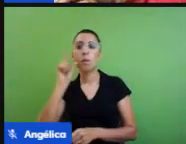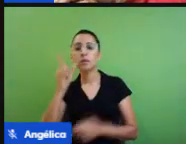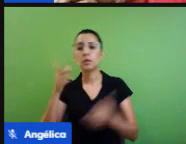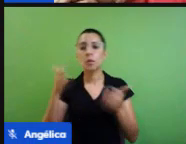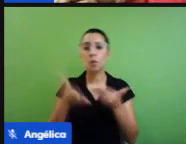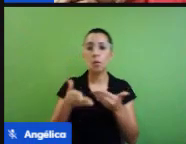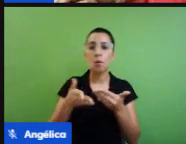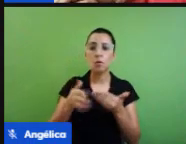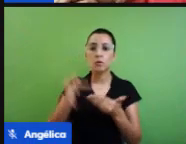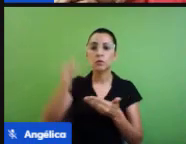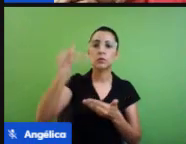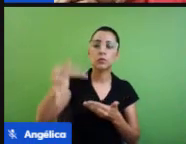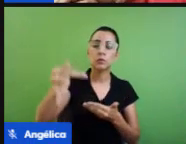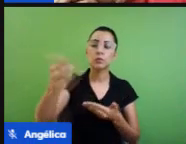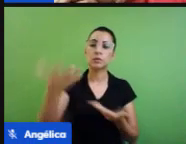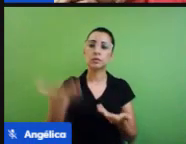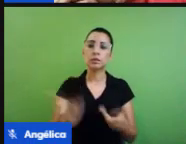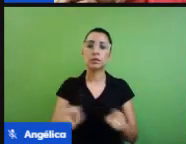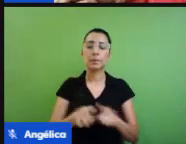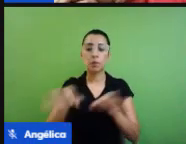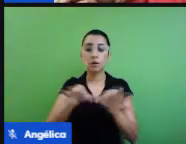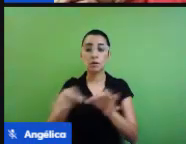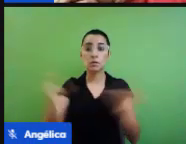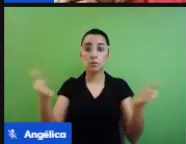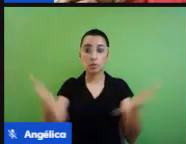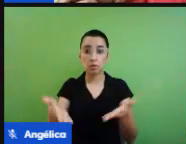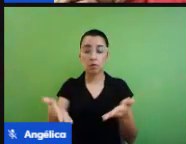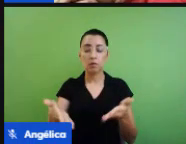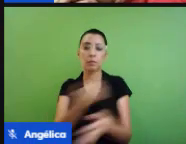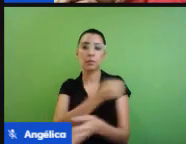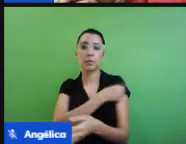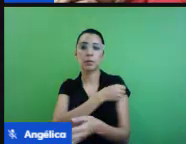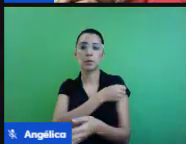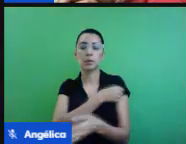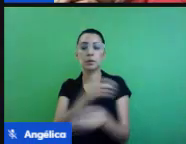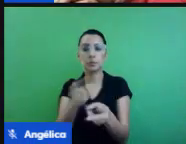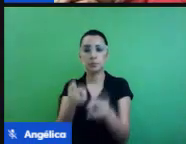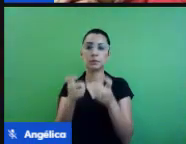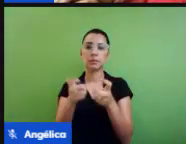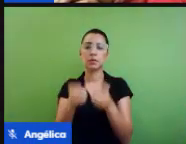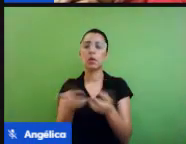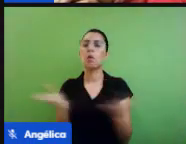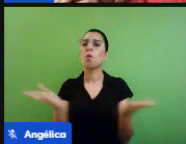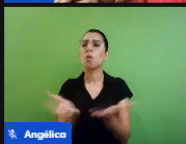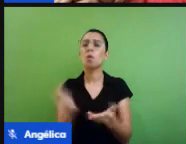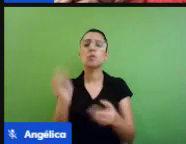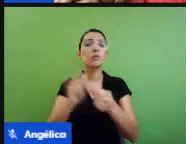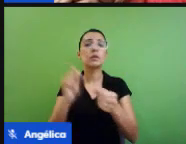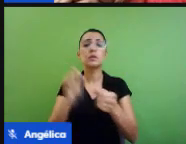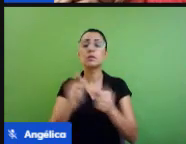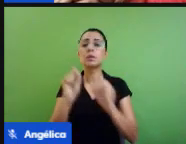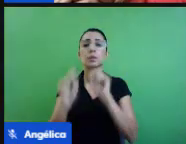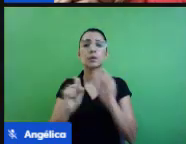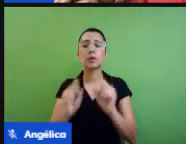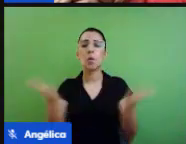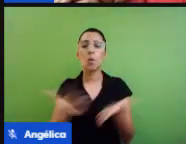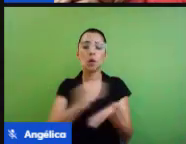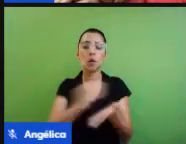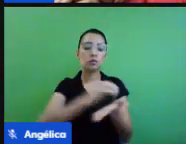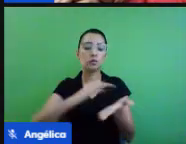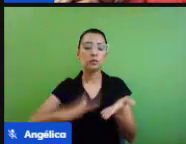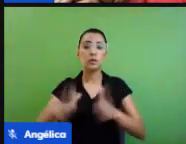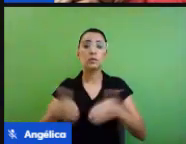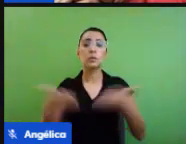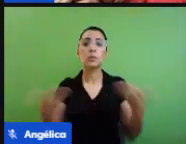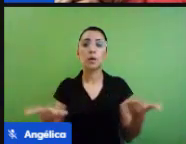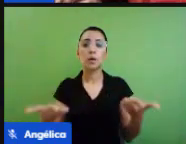de organização também temporal para esses alunos. O que eu vou fazer hoje? O que eu tenho de atividade para fazer